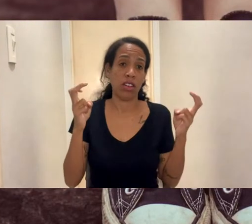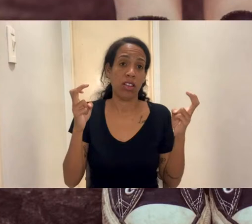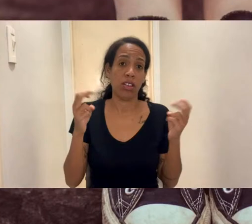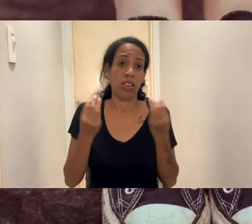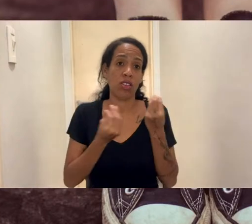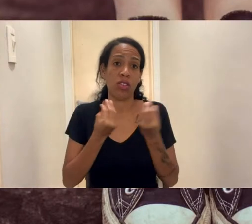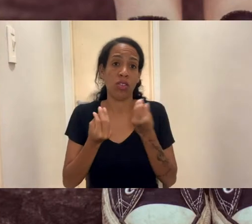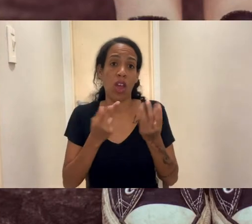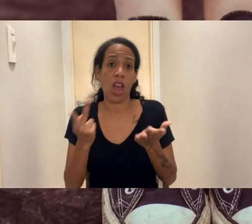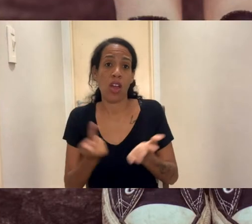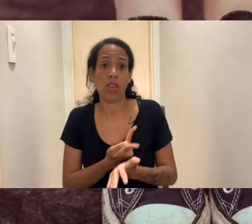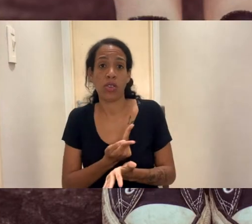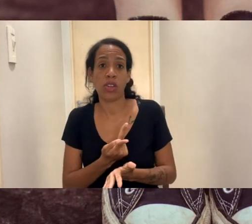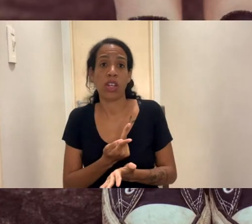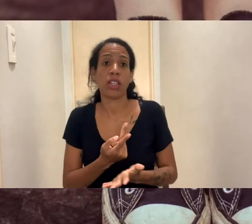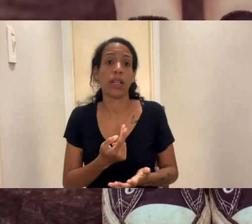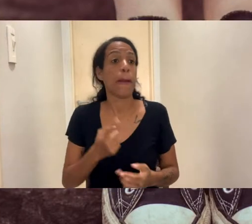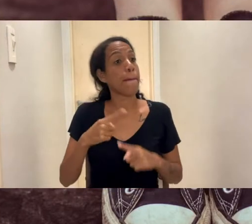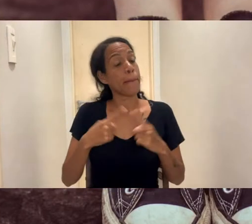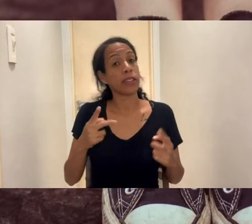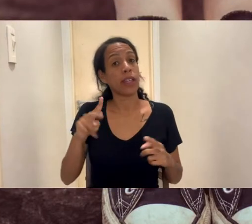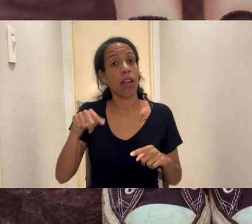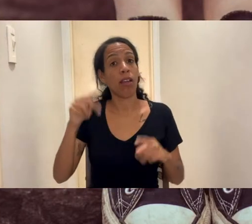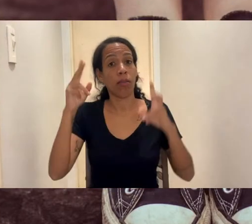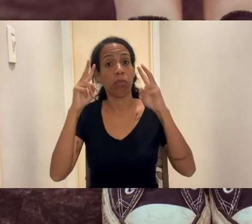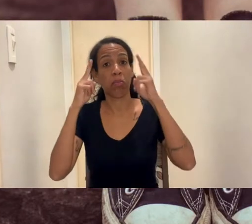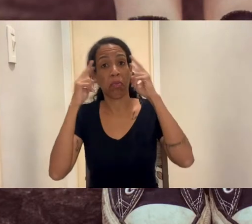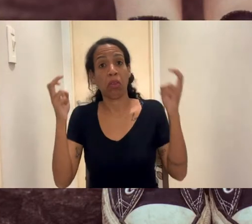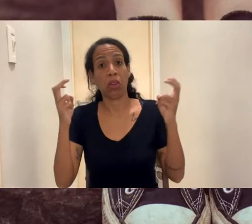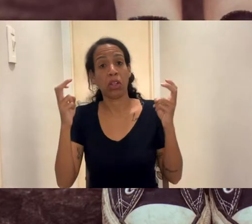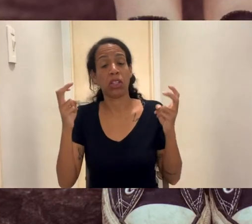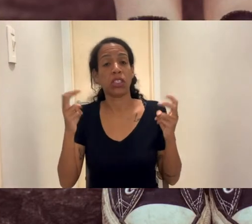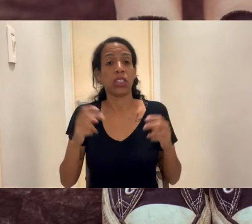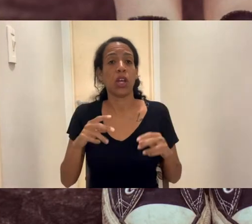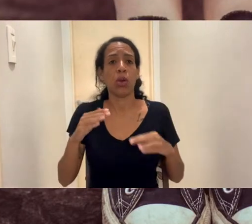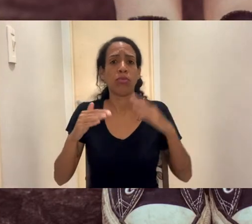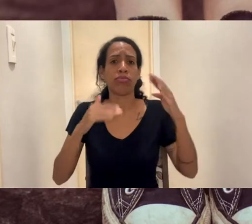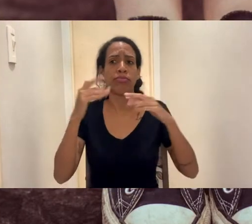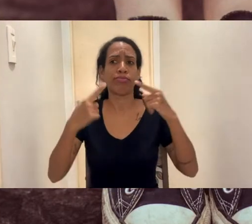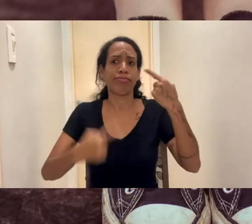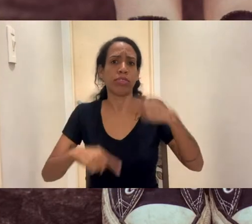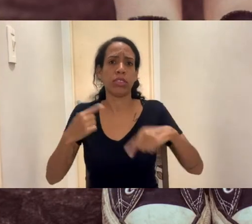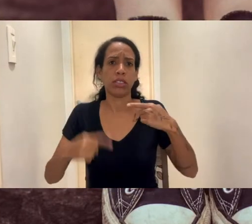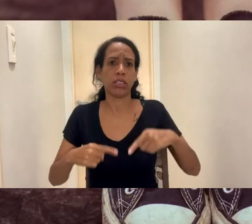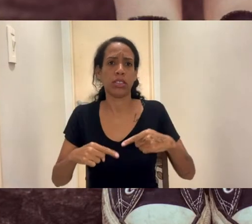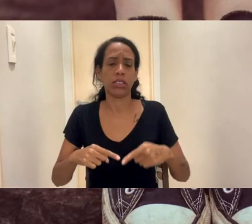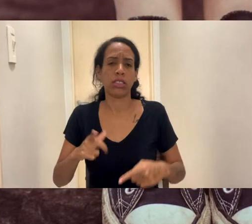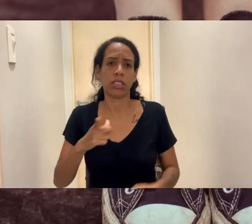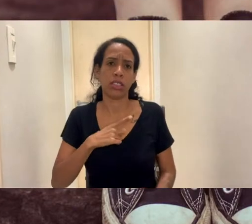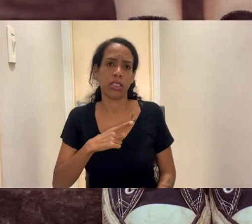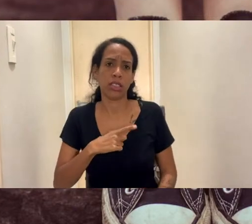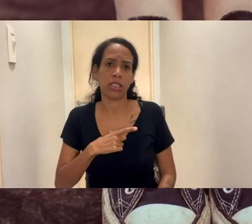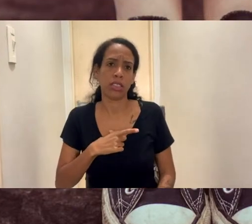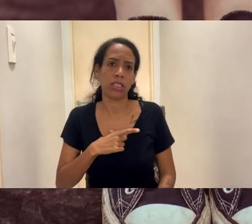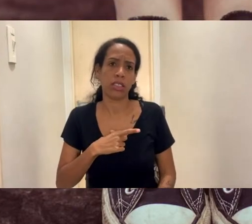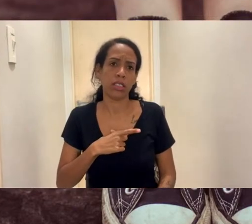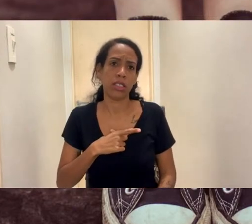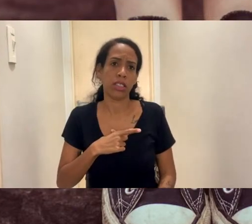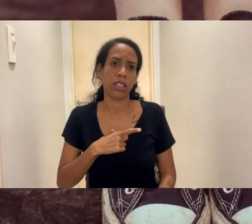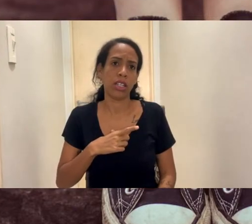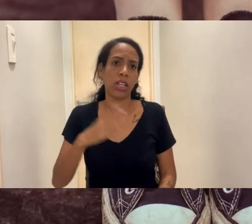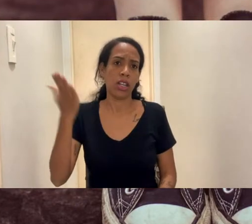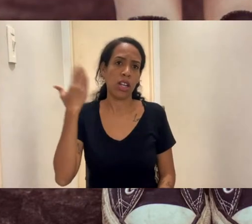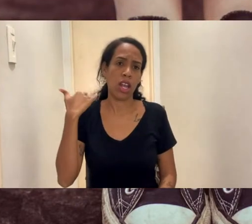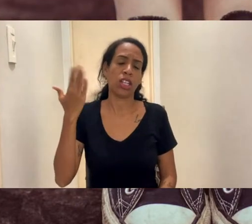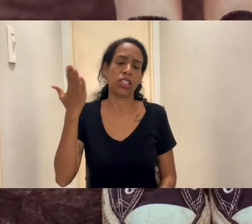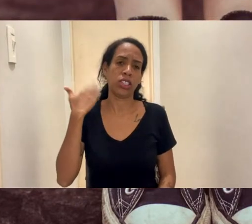se ela acontecesse ali, mas ela é uma violência estrutural por um projeto político que a gente tem, né, historicamente na